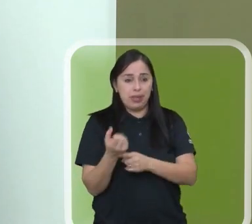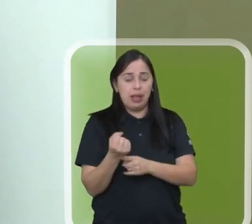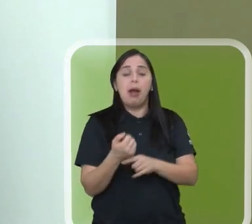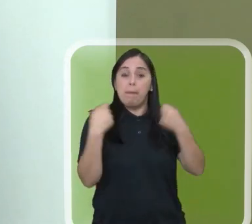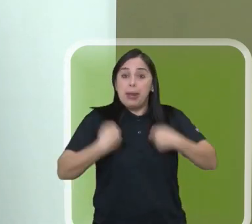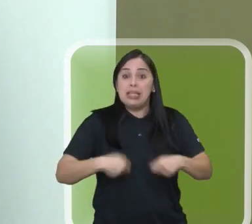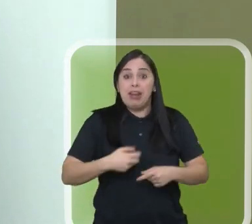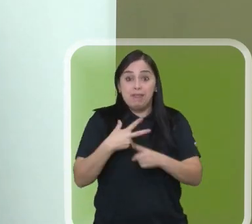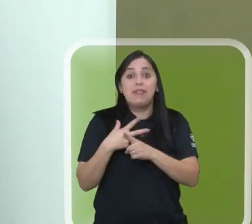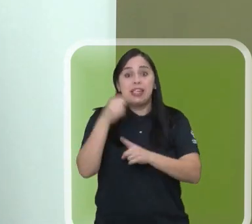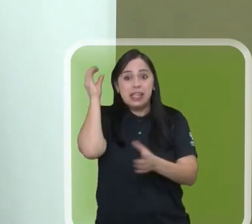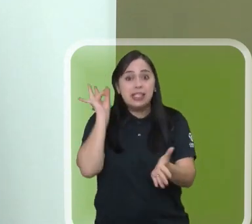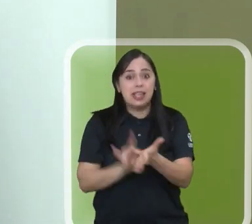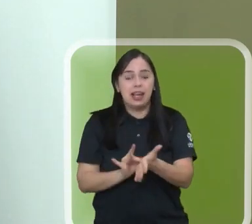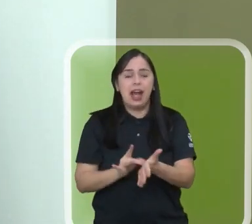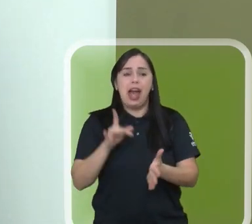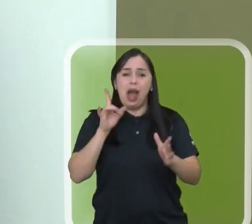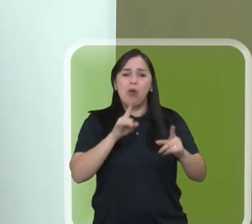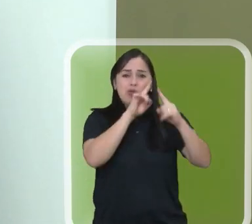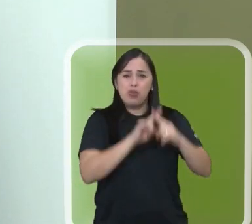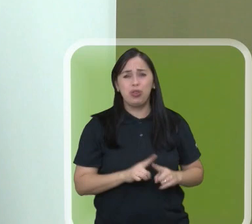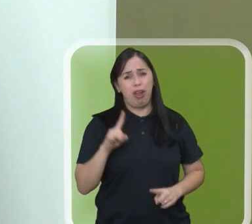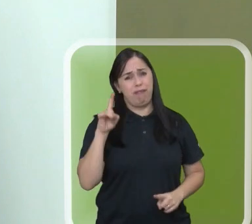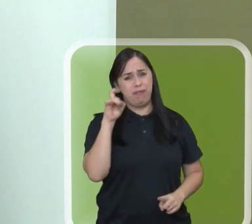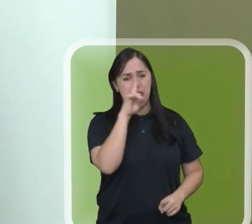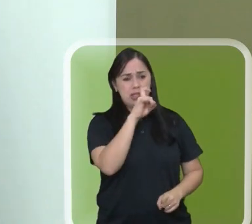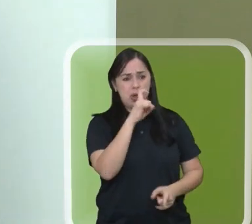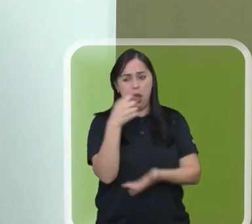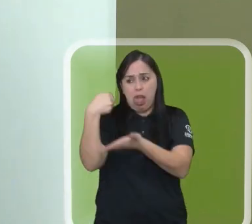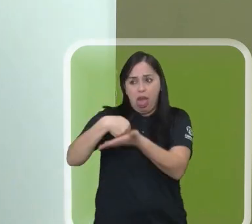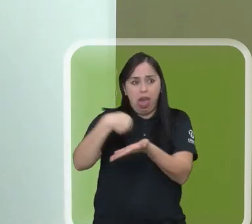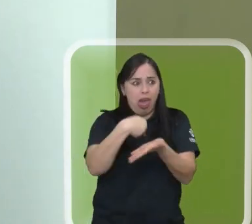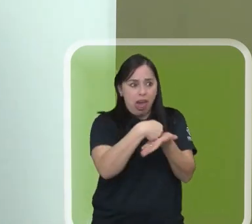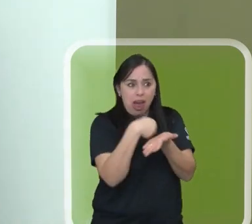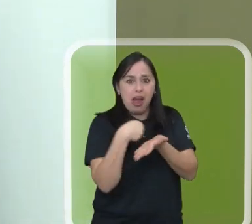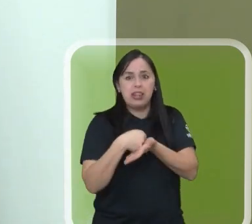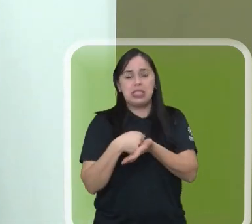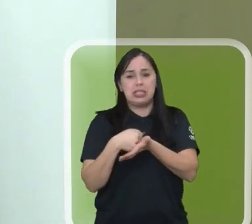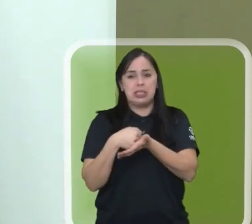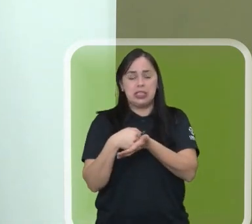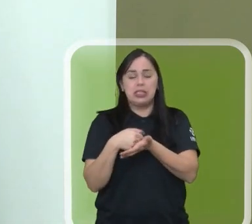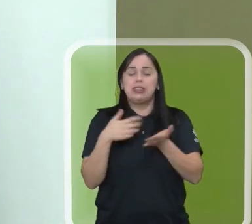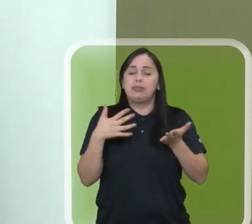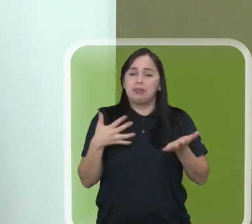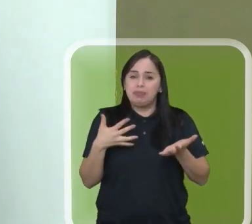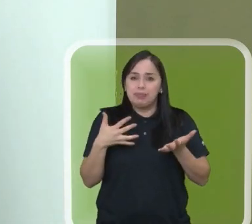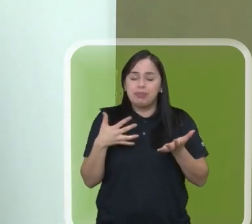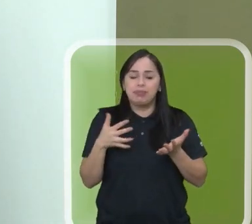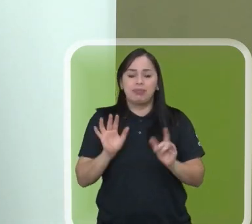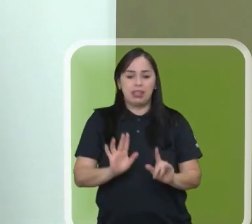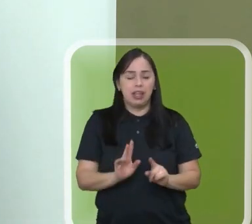vencer ou vencer. Fica difícil, jogo difícil, pressão, né? Fica tenso o jogo, apesar que fez até